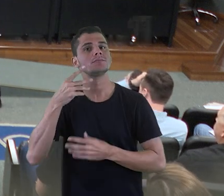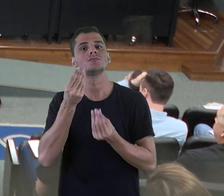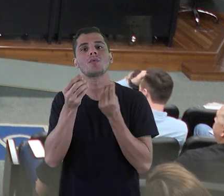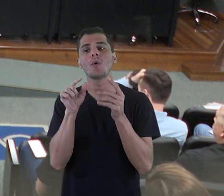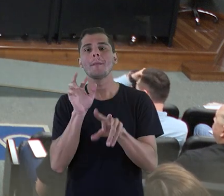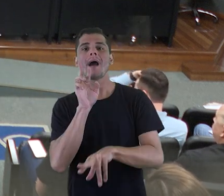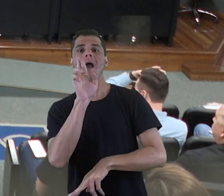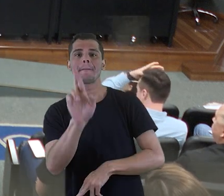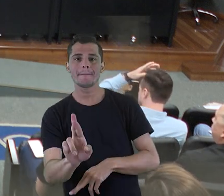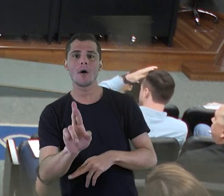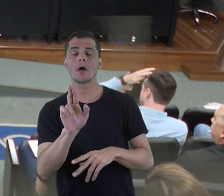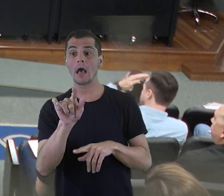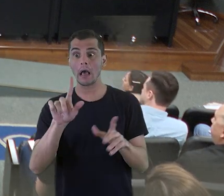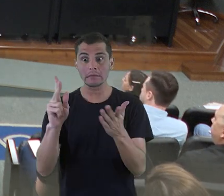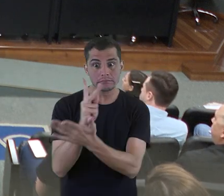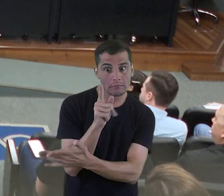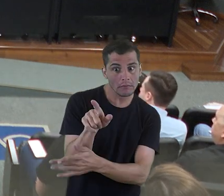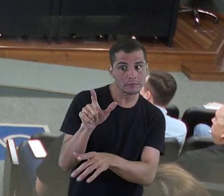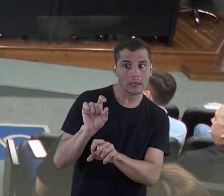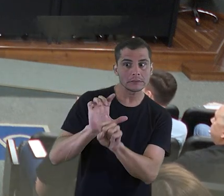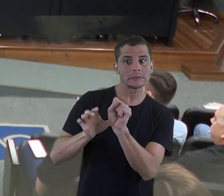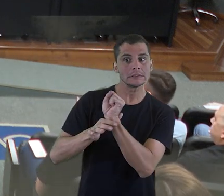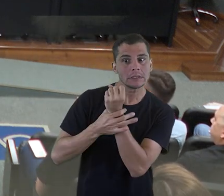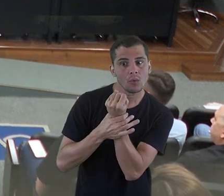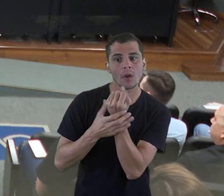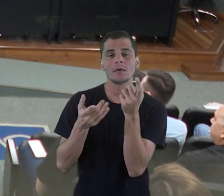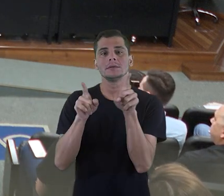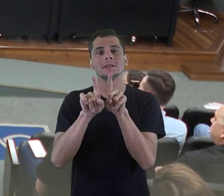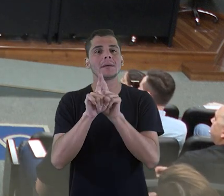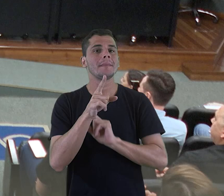porque quem não tem matriz de risco não sabe o que priorizar.